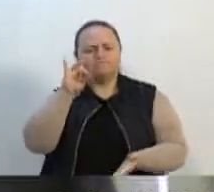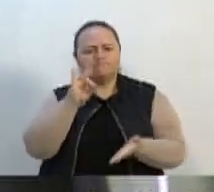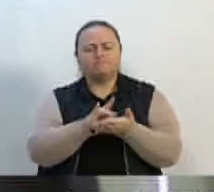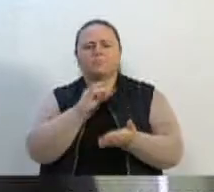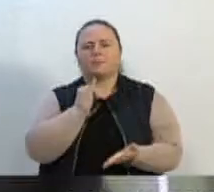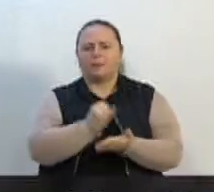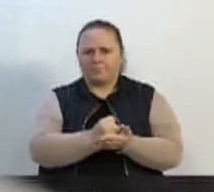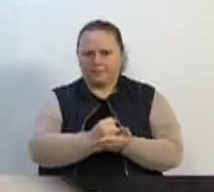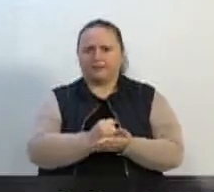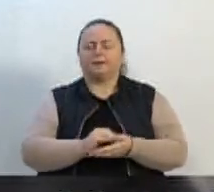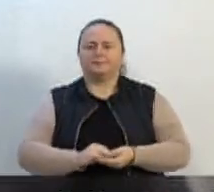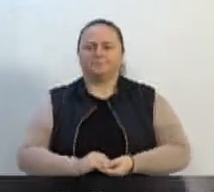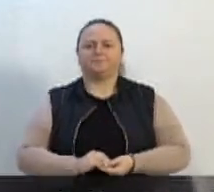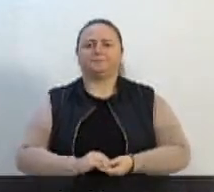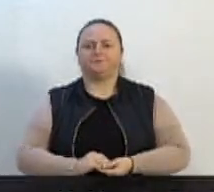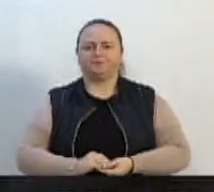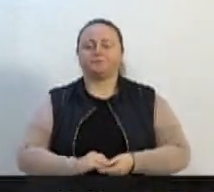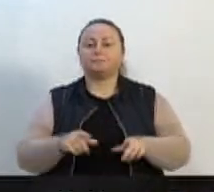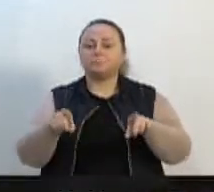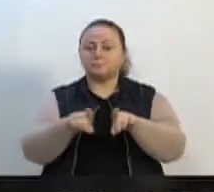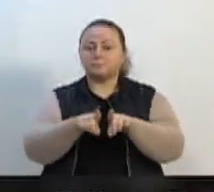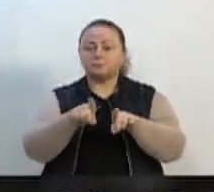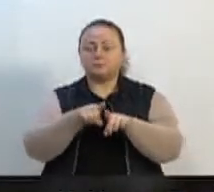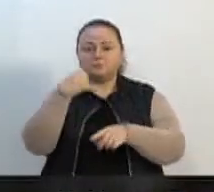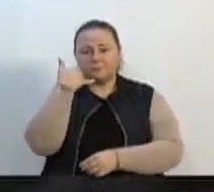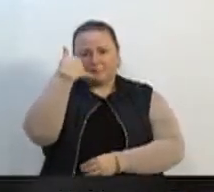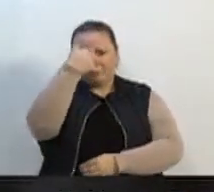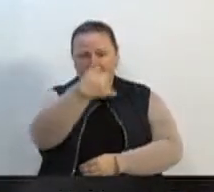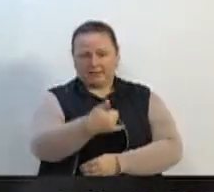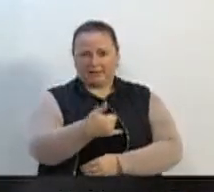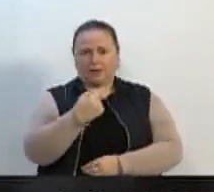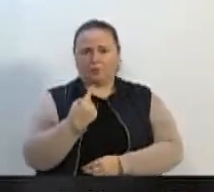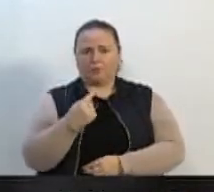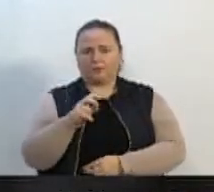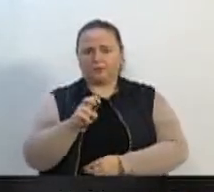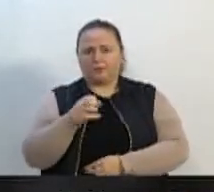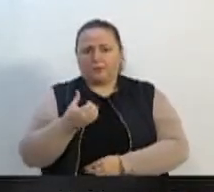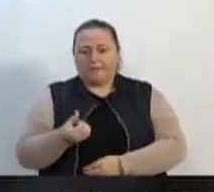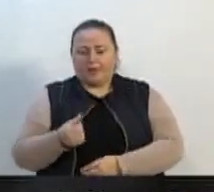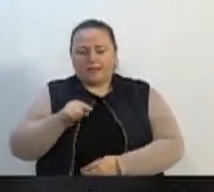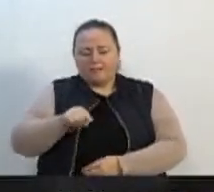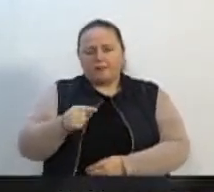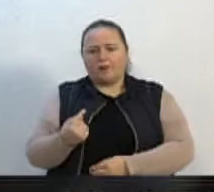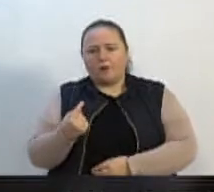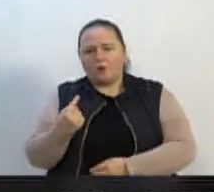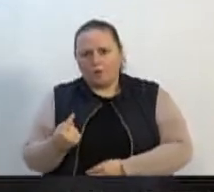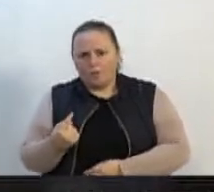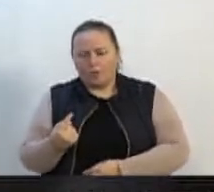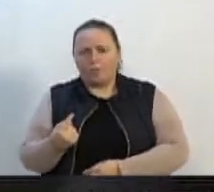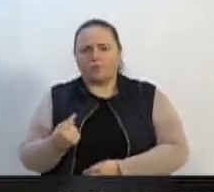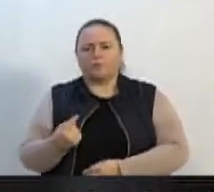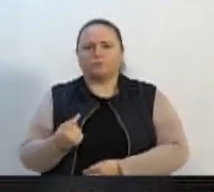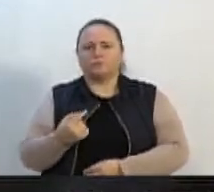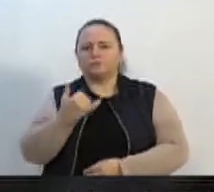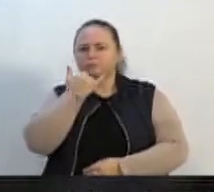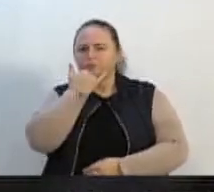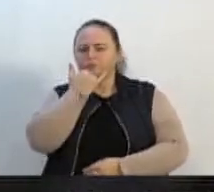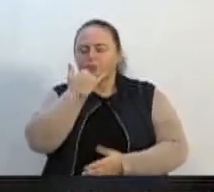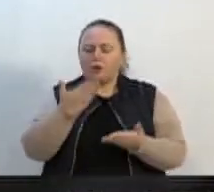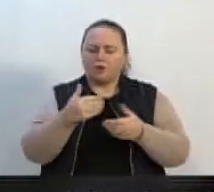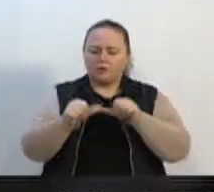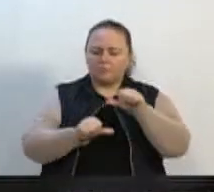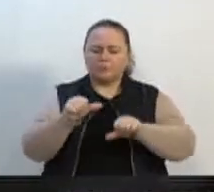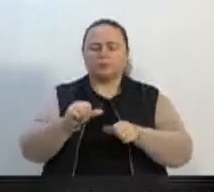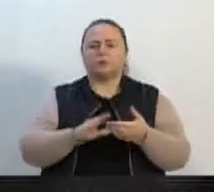à população que quando liga lá para o serviço do 56 dígito 1, muitas vezes, dígito 2, agora que teve alteração,